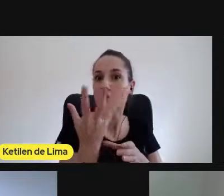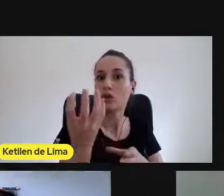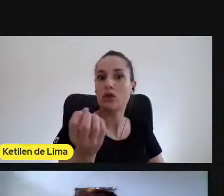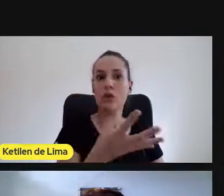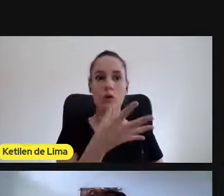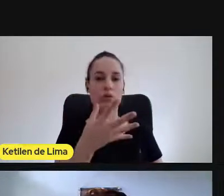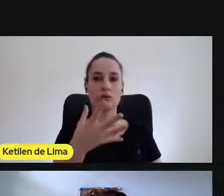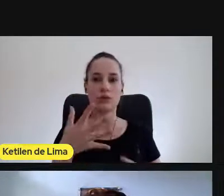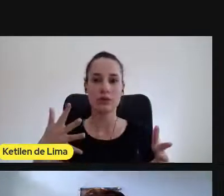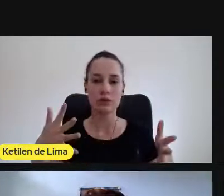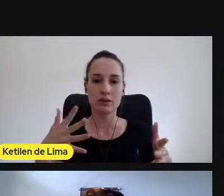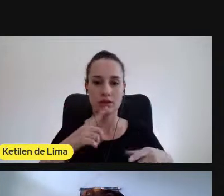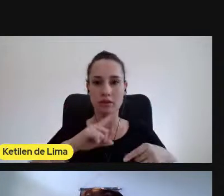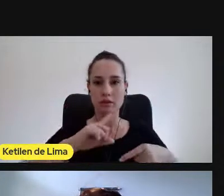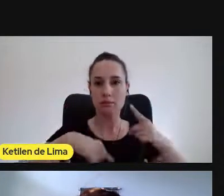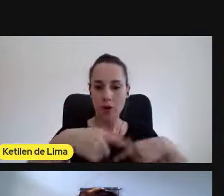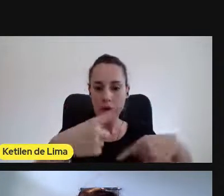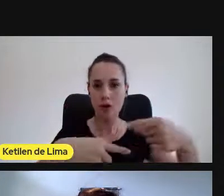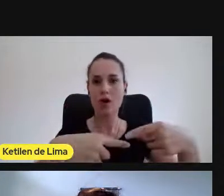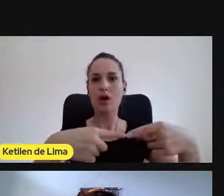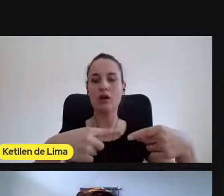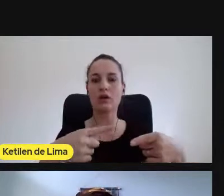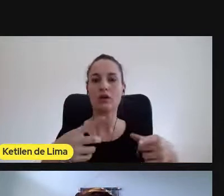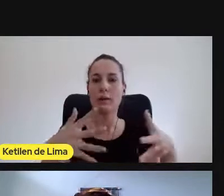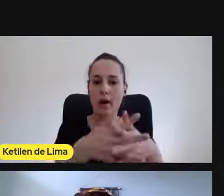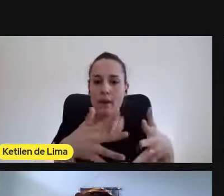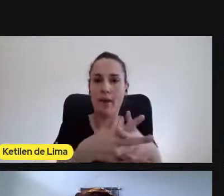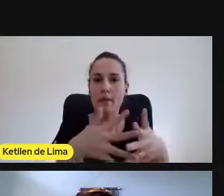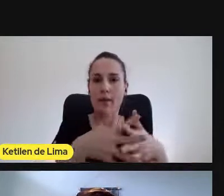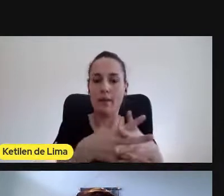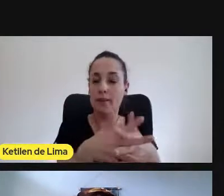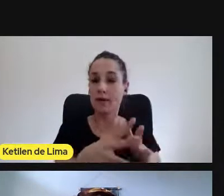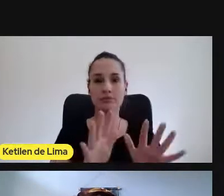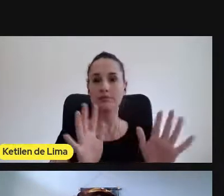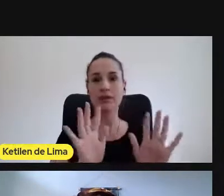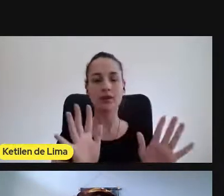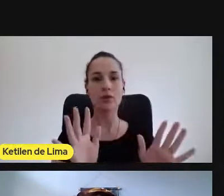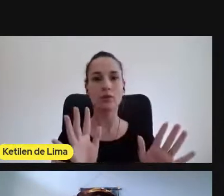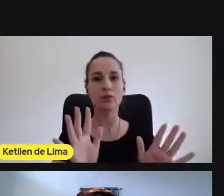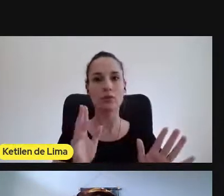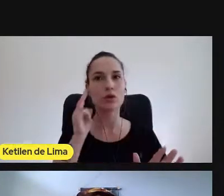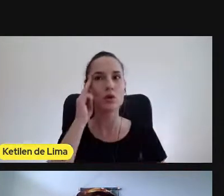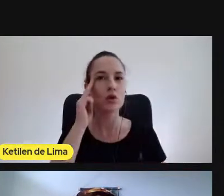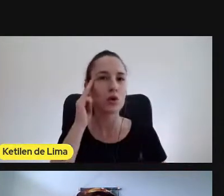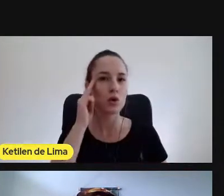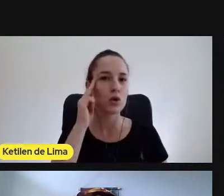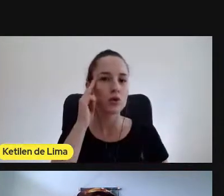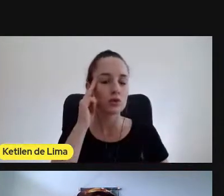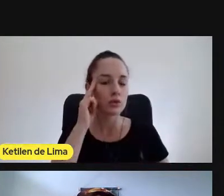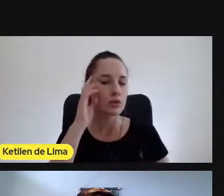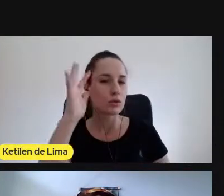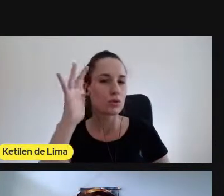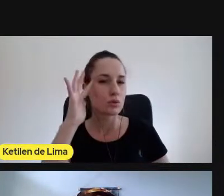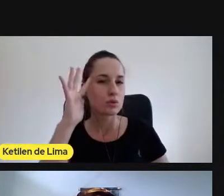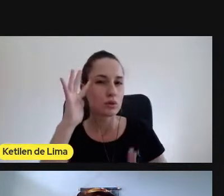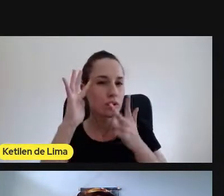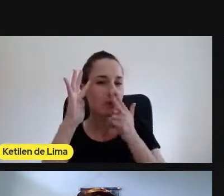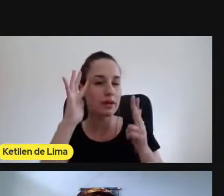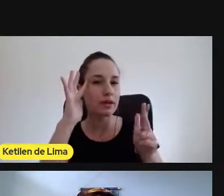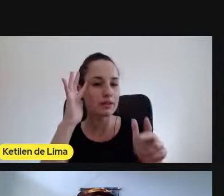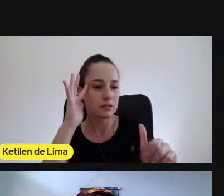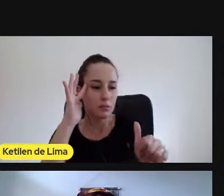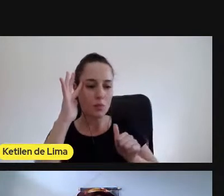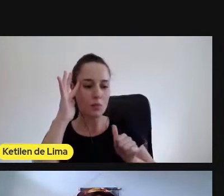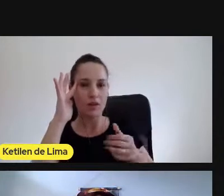que não é só o sonho como abdicação da vida, o sonho como fuga da realidade. E aí eu